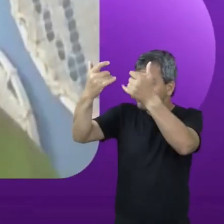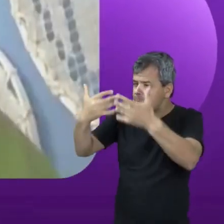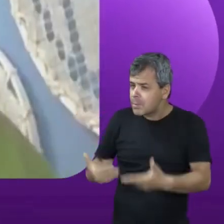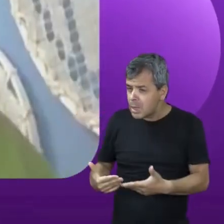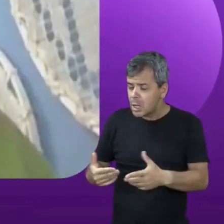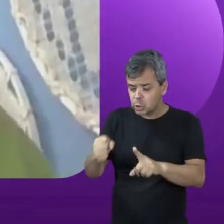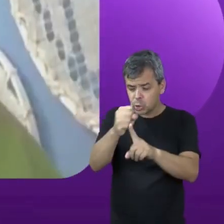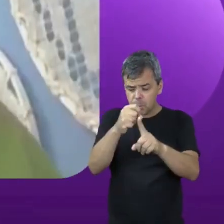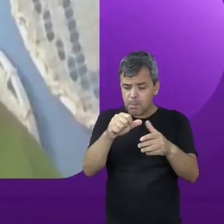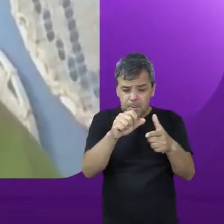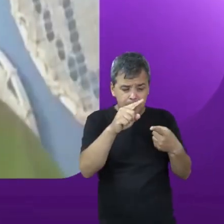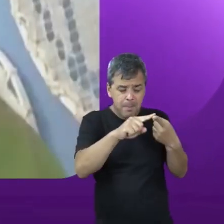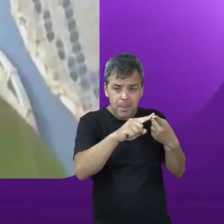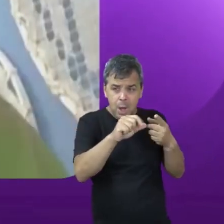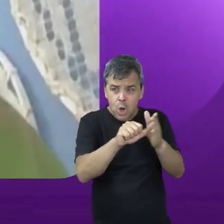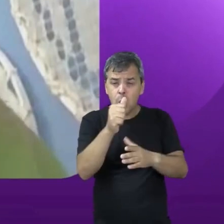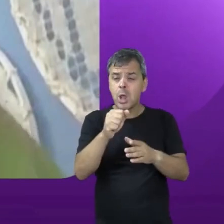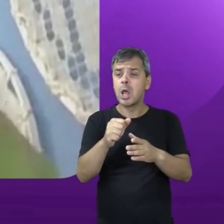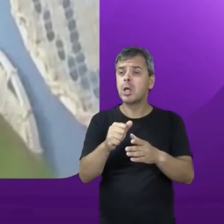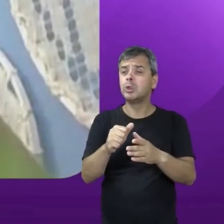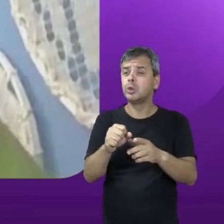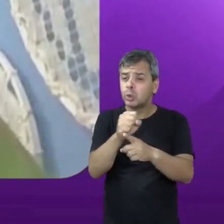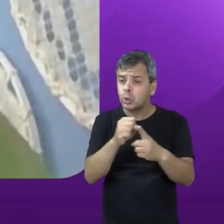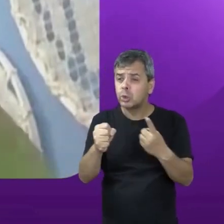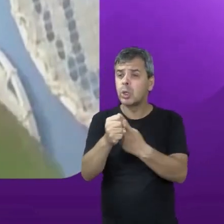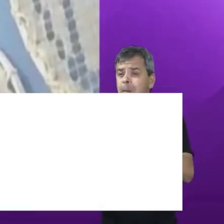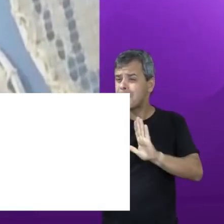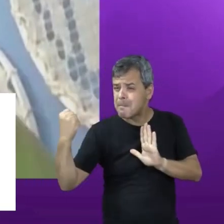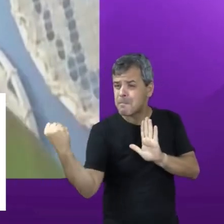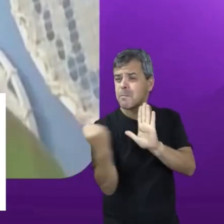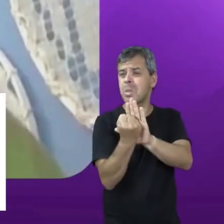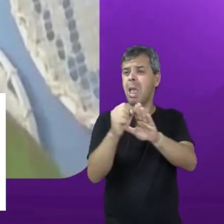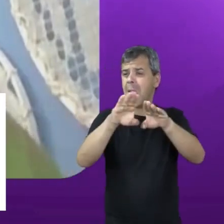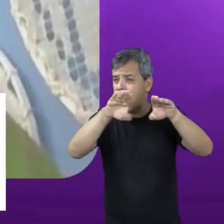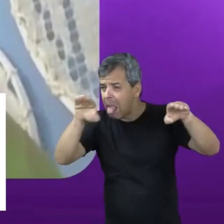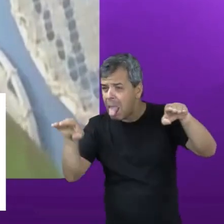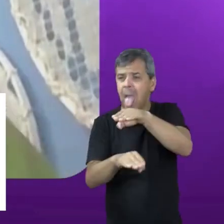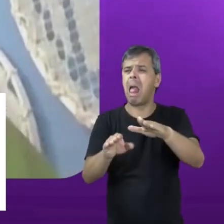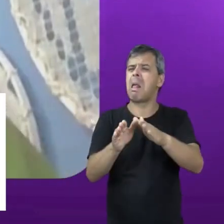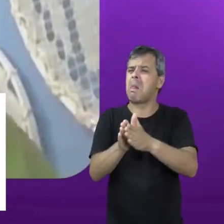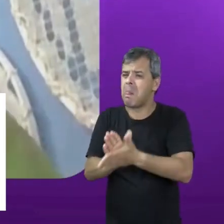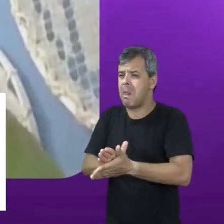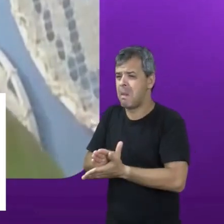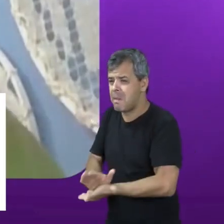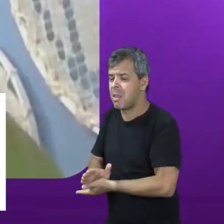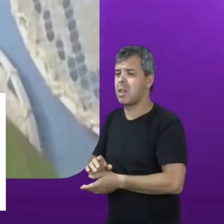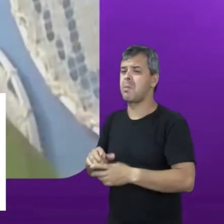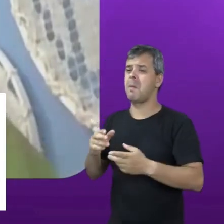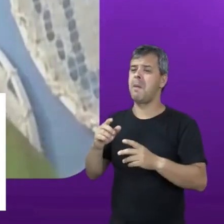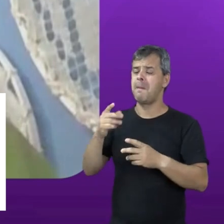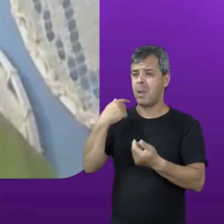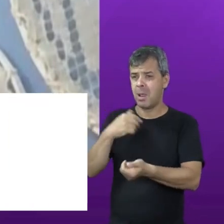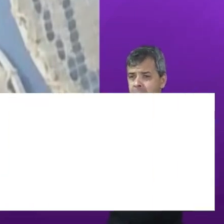uma sociedade como a realidade brasileira, marcada por desigualdades raciais, pelo